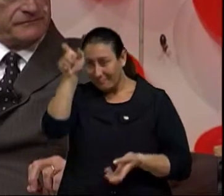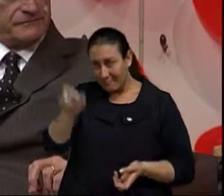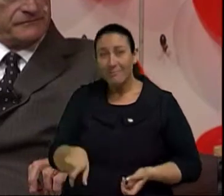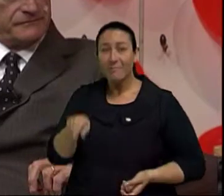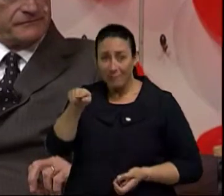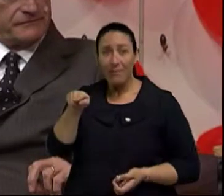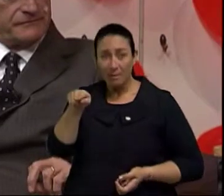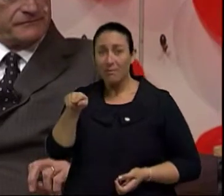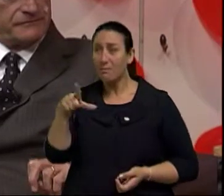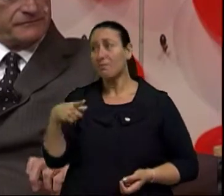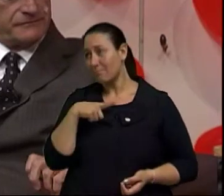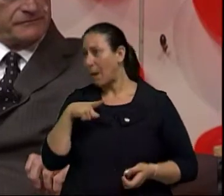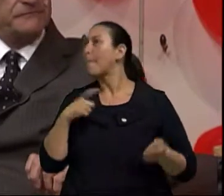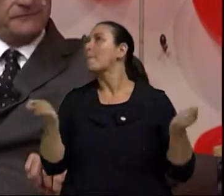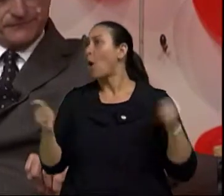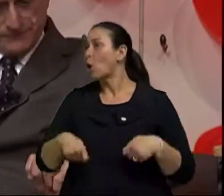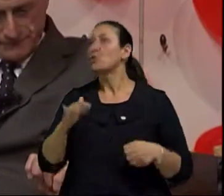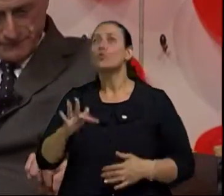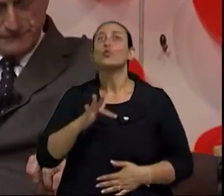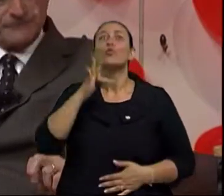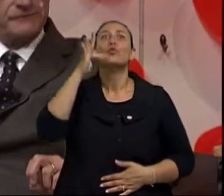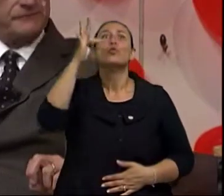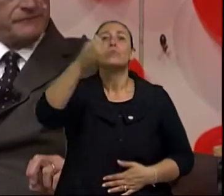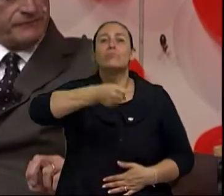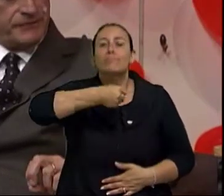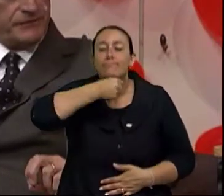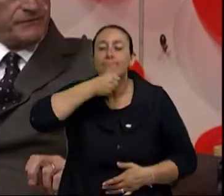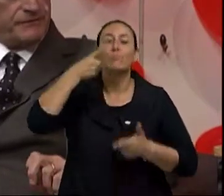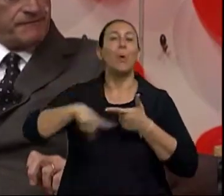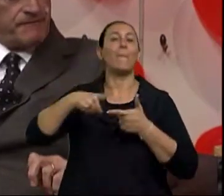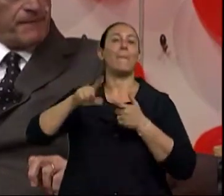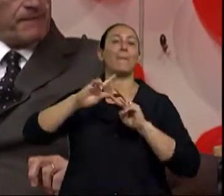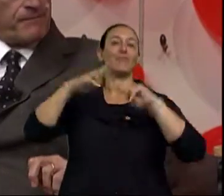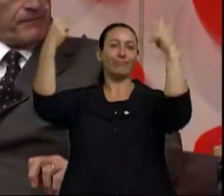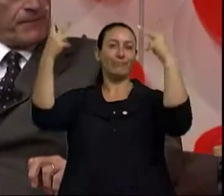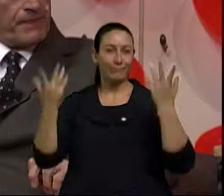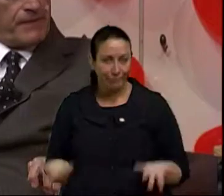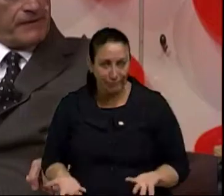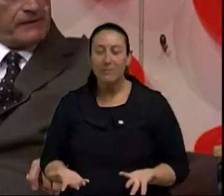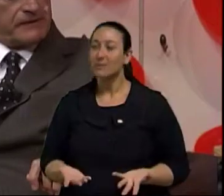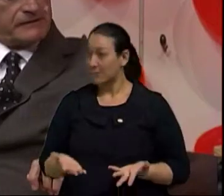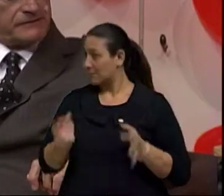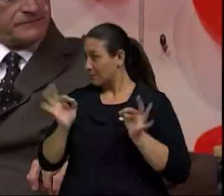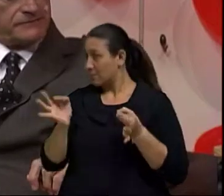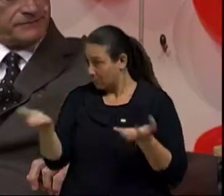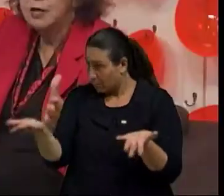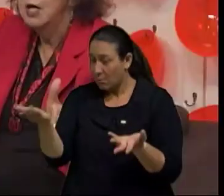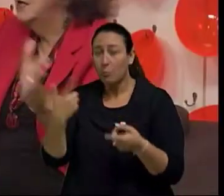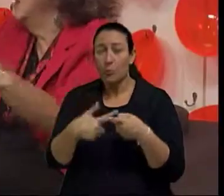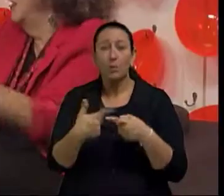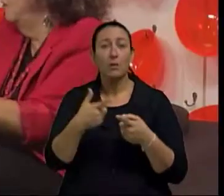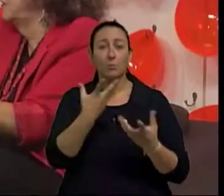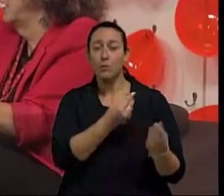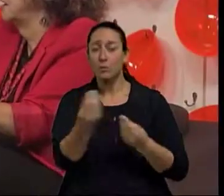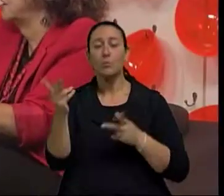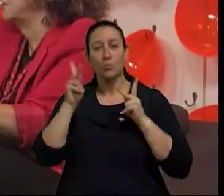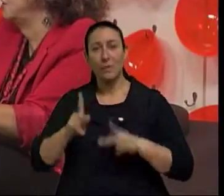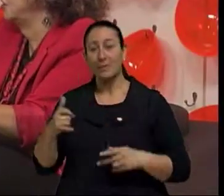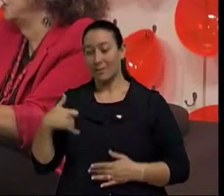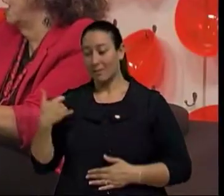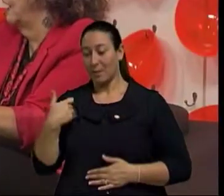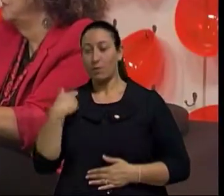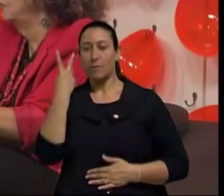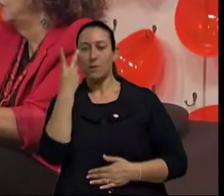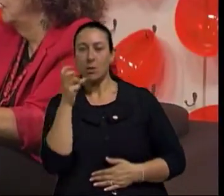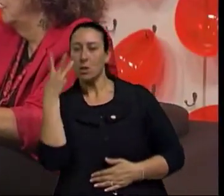Eles mesmos dizem, detonando o seu organismo, né, doutor? Perfeito. É diferente de uma pessoa dessa idade que não tem esse